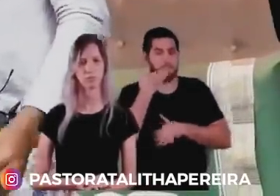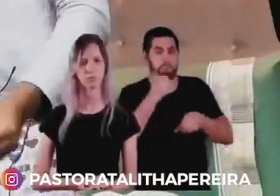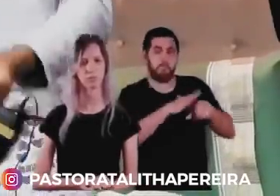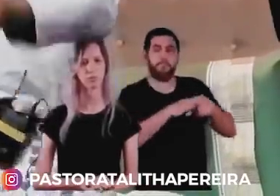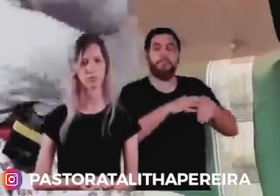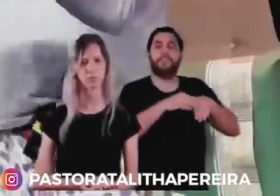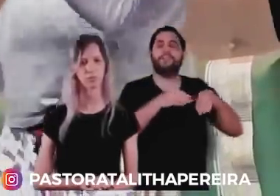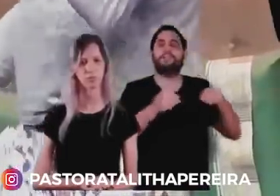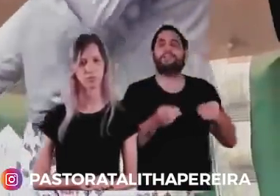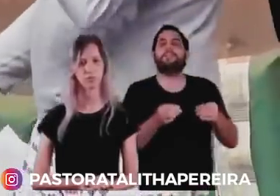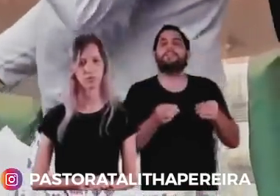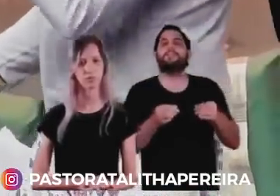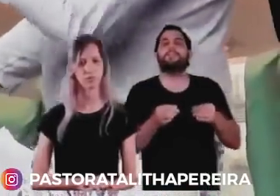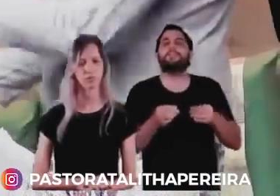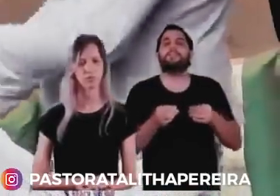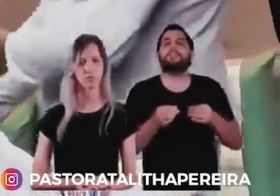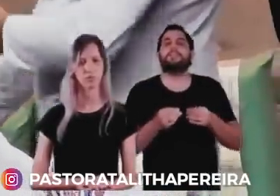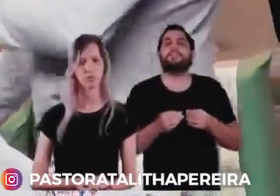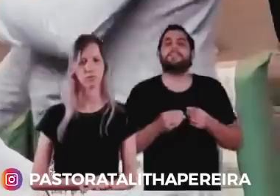de